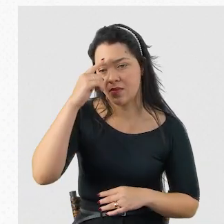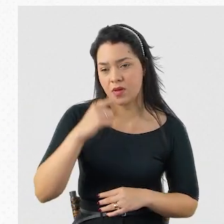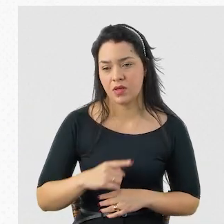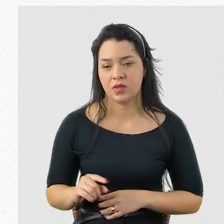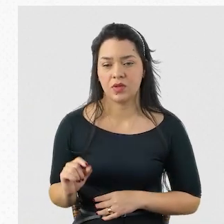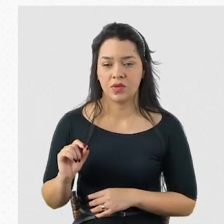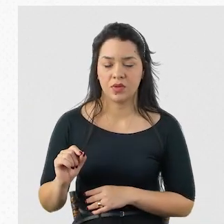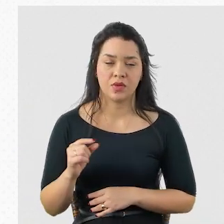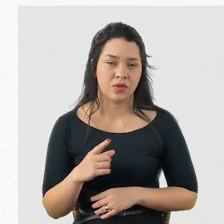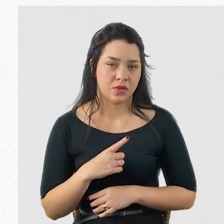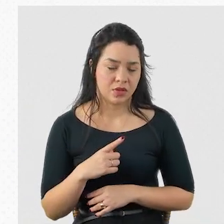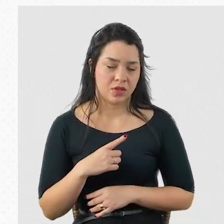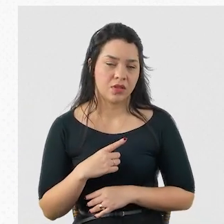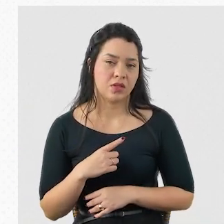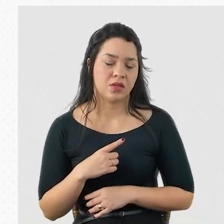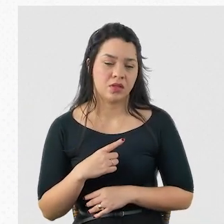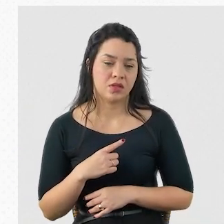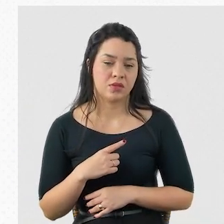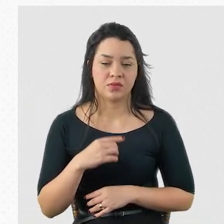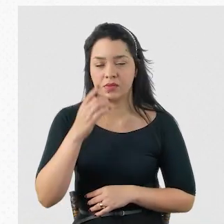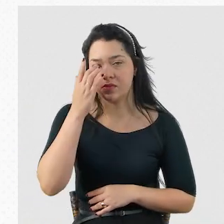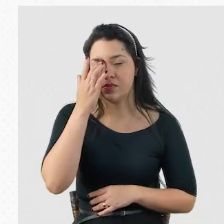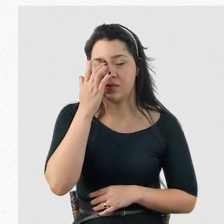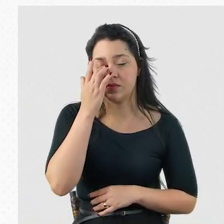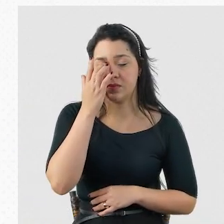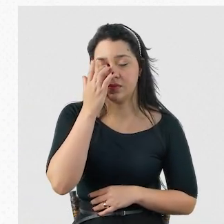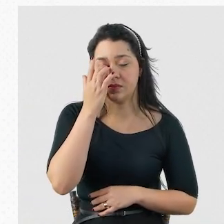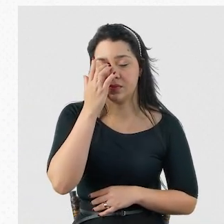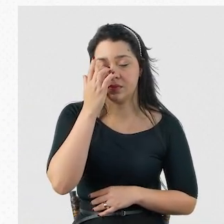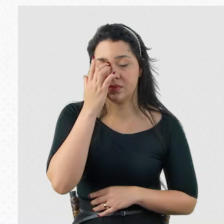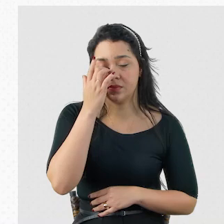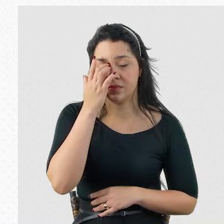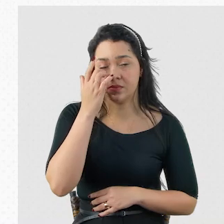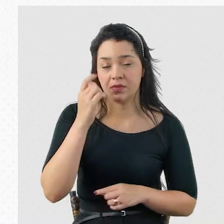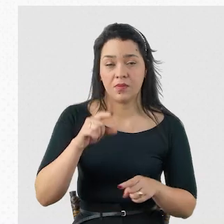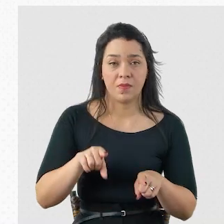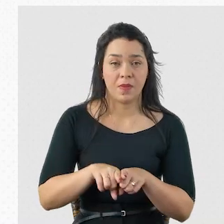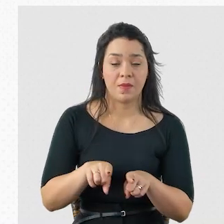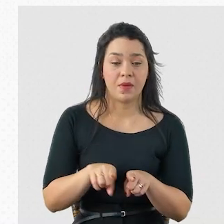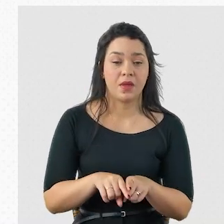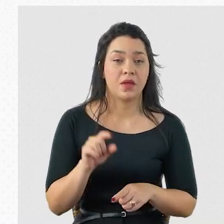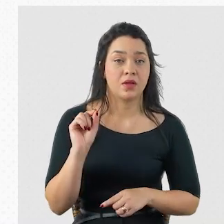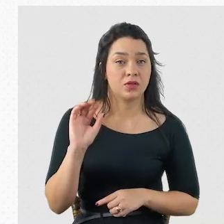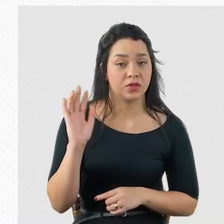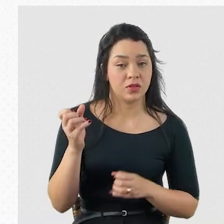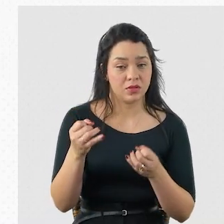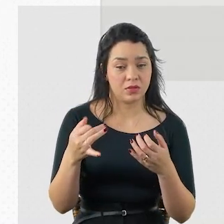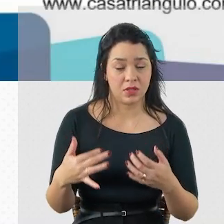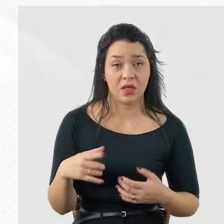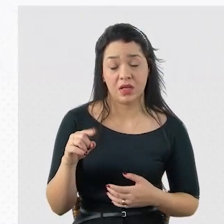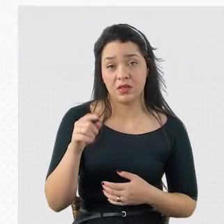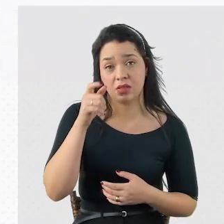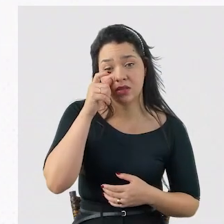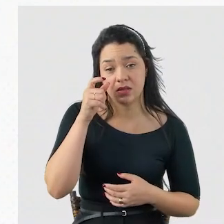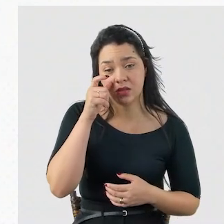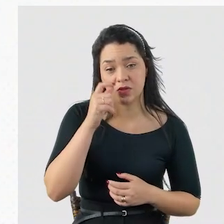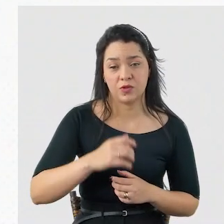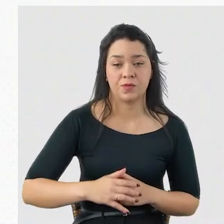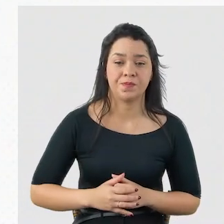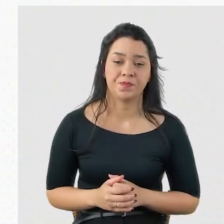cidade, né, nessas superfícies, suportes precários, né, que eu comentei. É muito interessante o trabalho